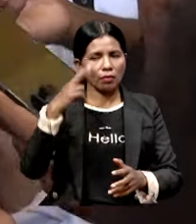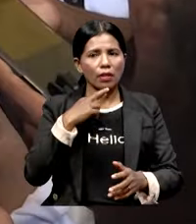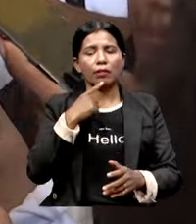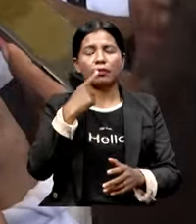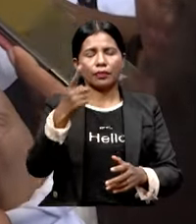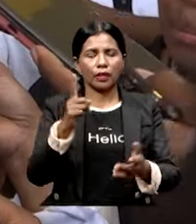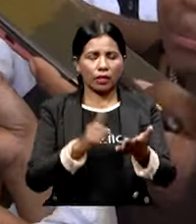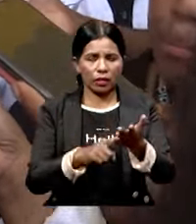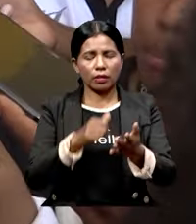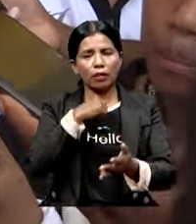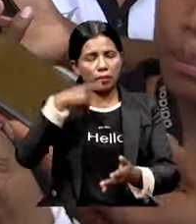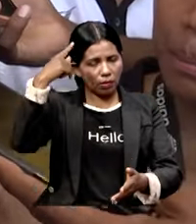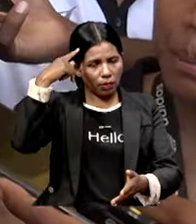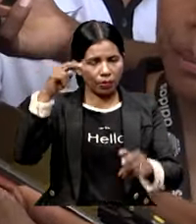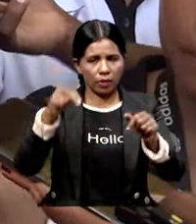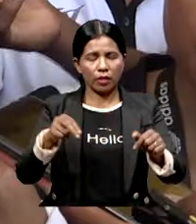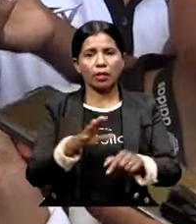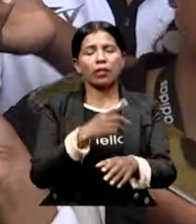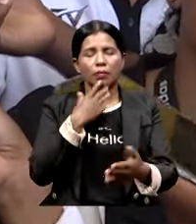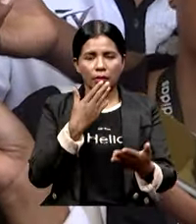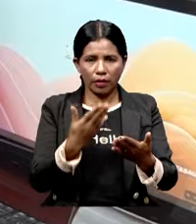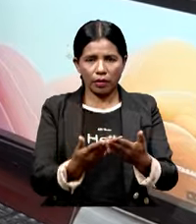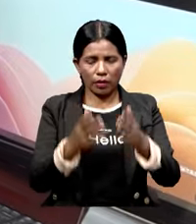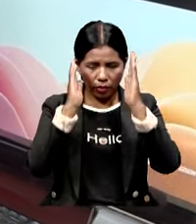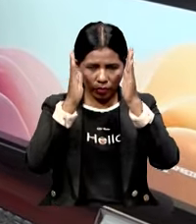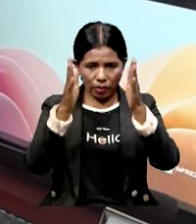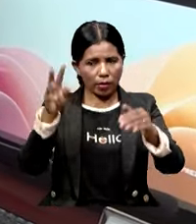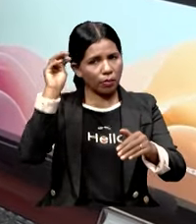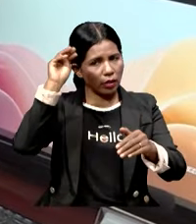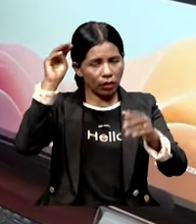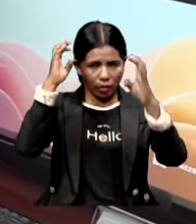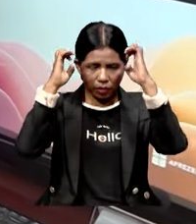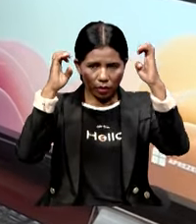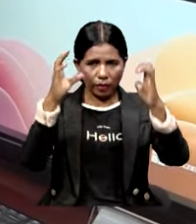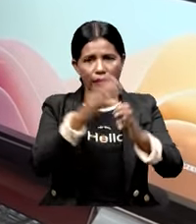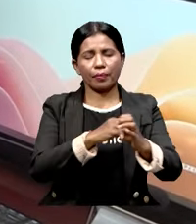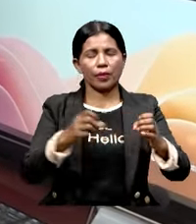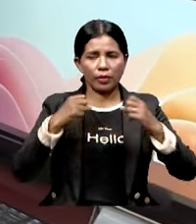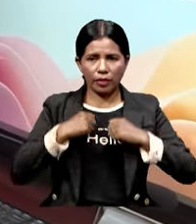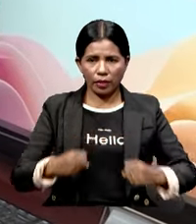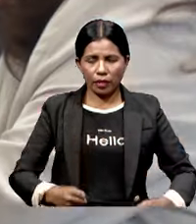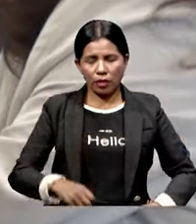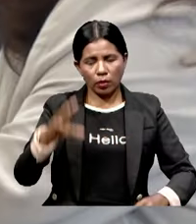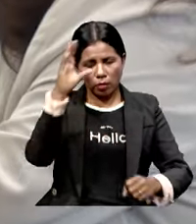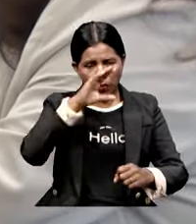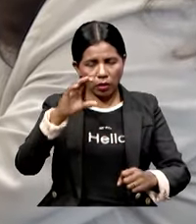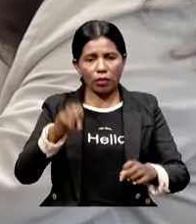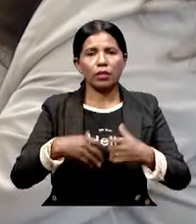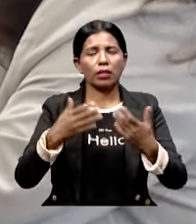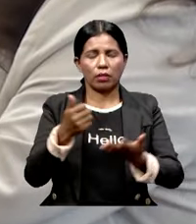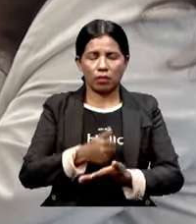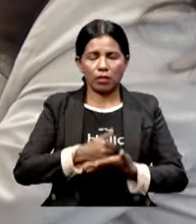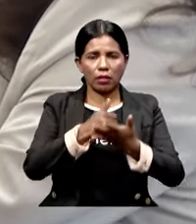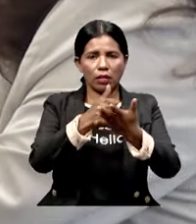considera discurso Papa Francisco, né, boa atenção para o governo, e o Ministro da Educação na Saúde, a tubuca solução para o problema